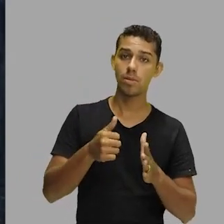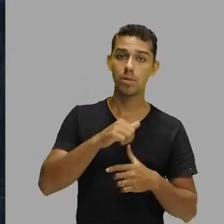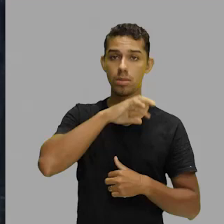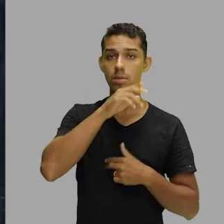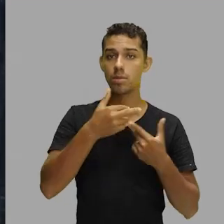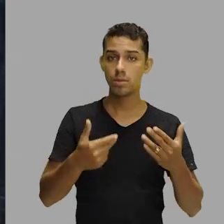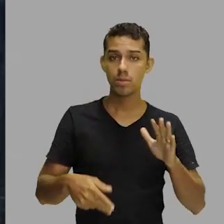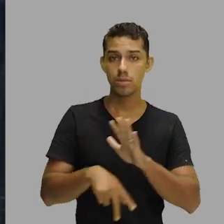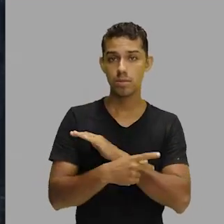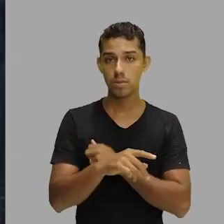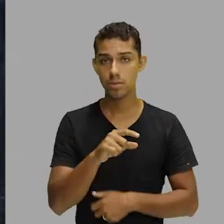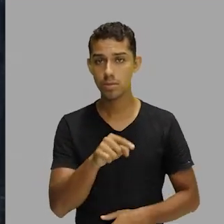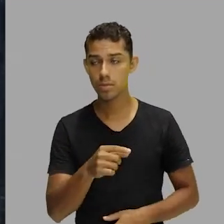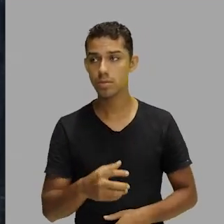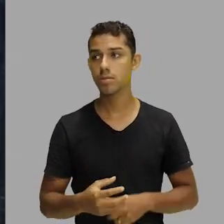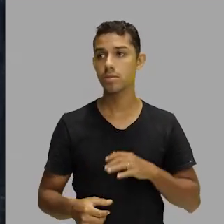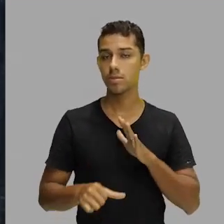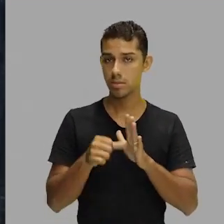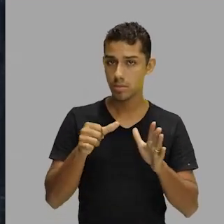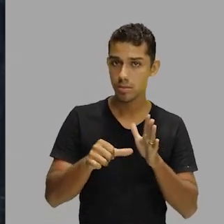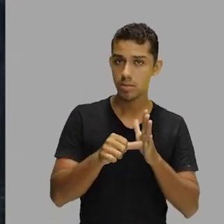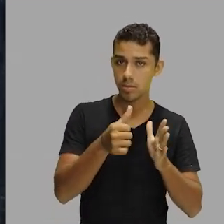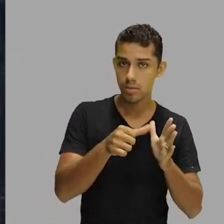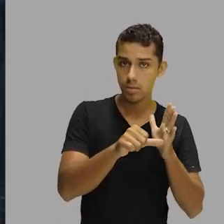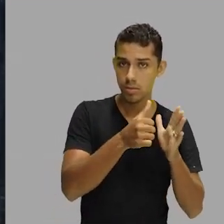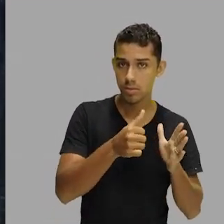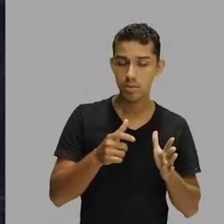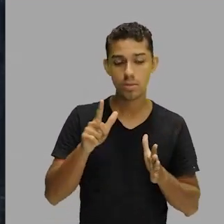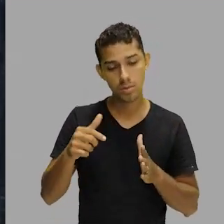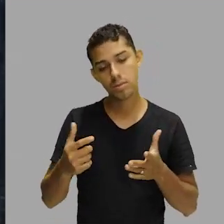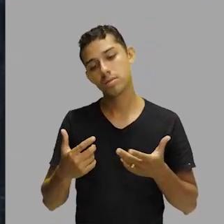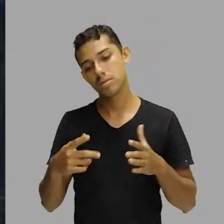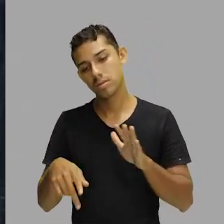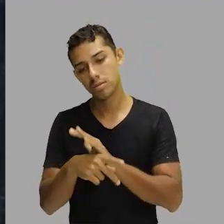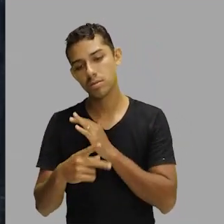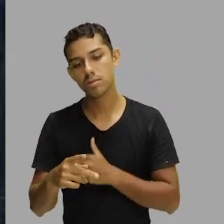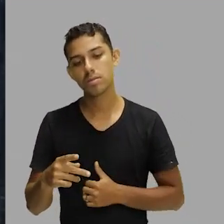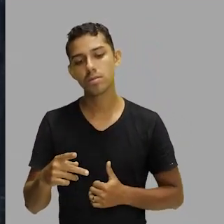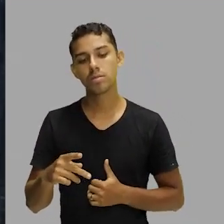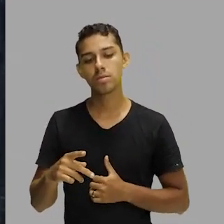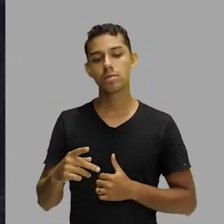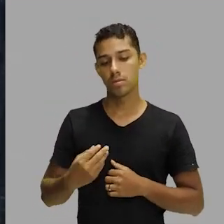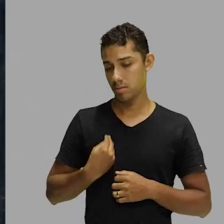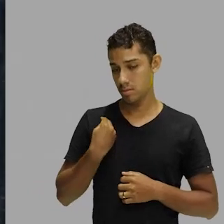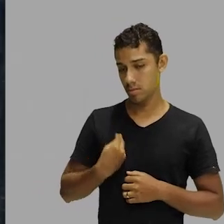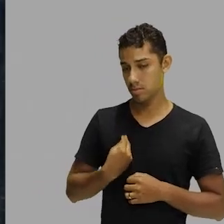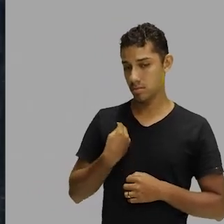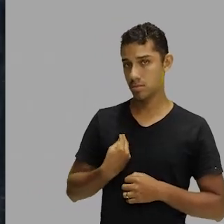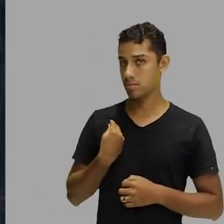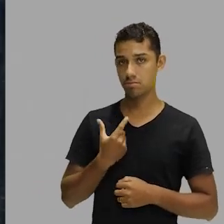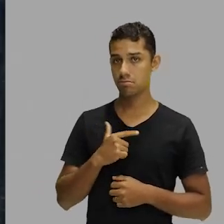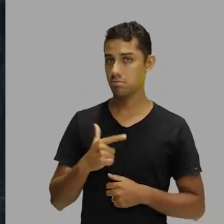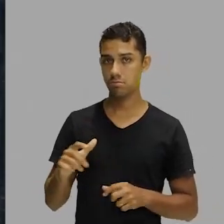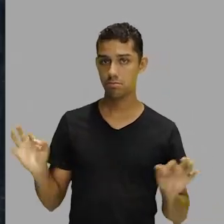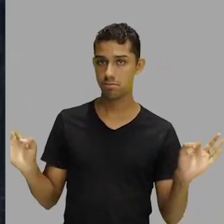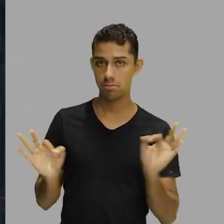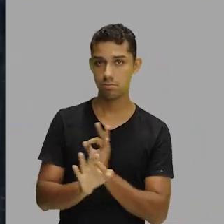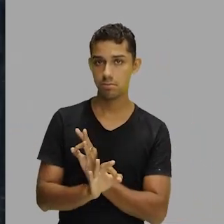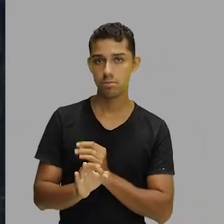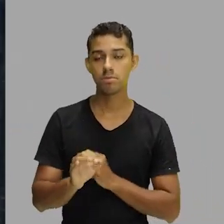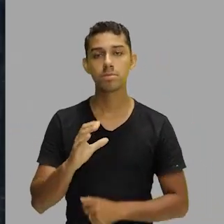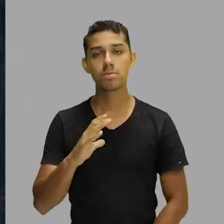né, acredita-se que esses teriam sido os primeiros seres vivos que teriam existido, eles não tinham